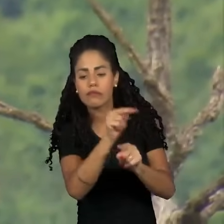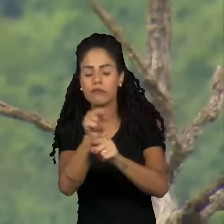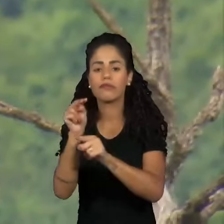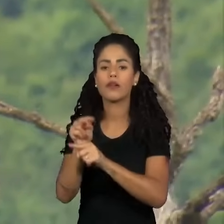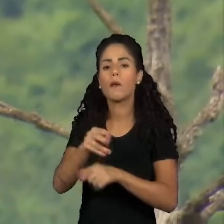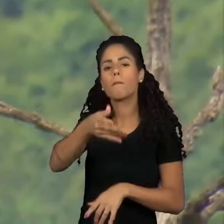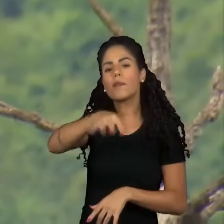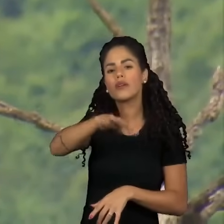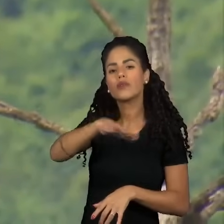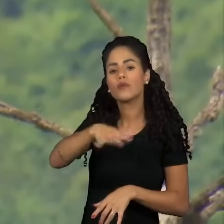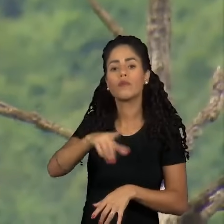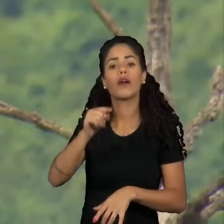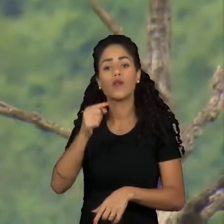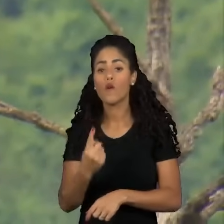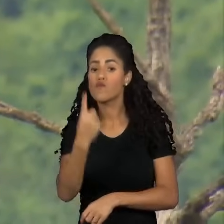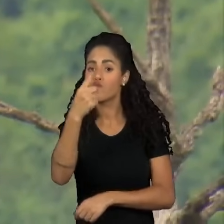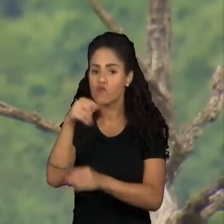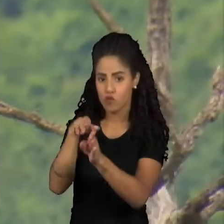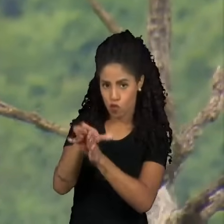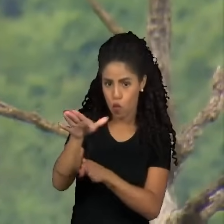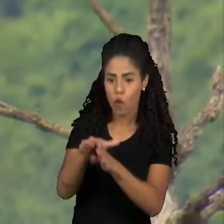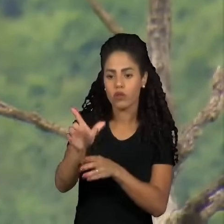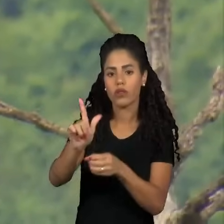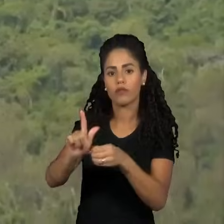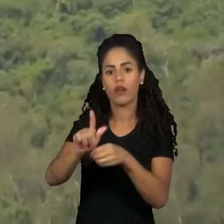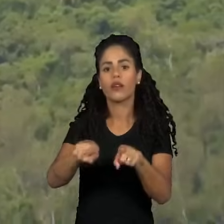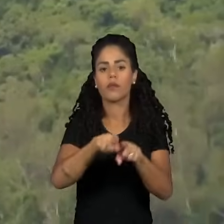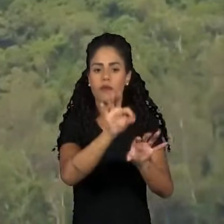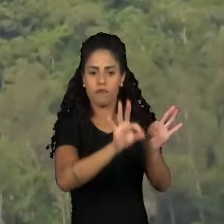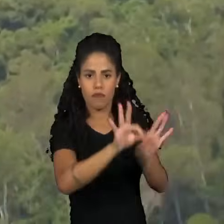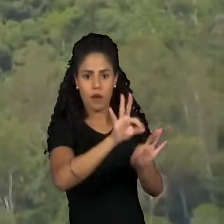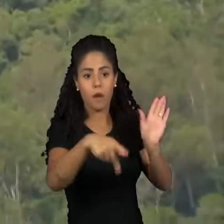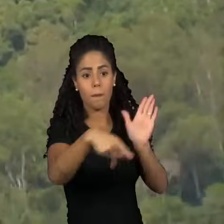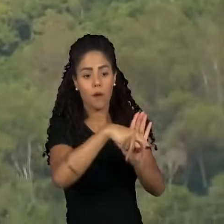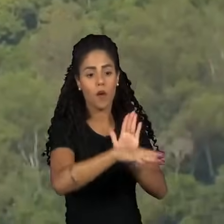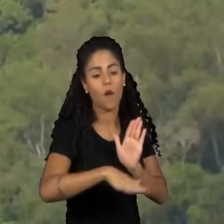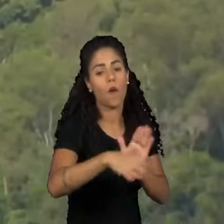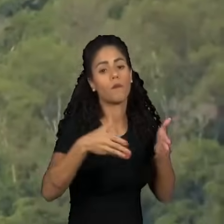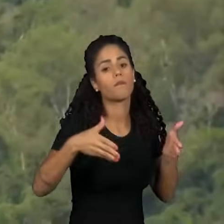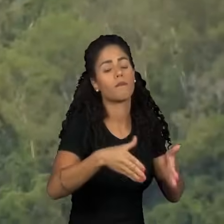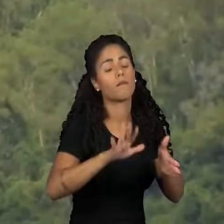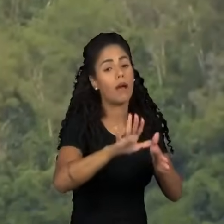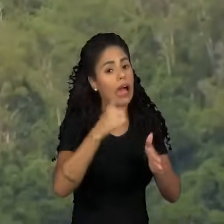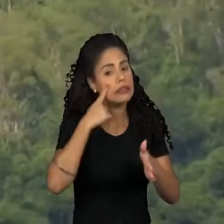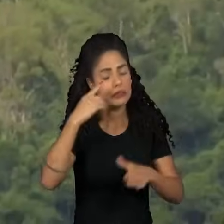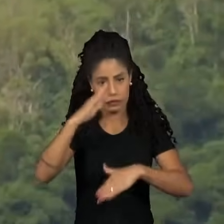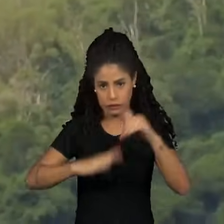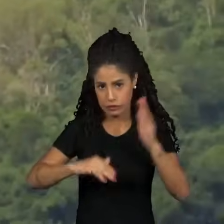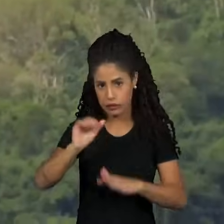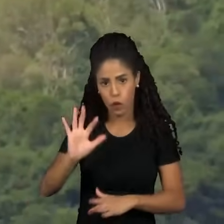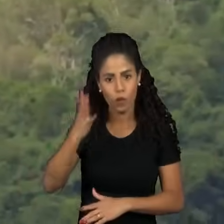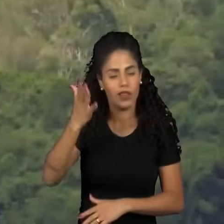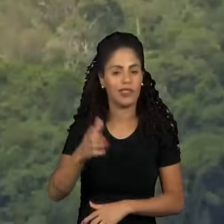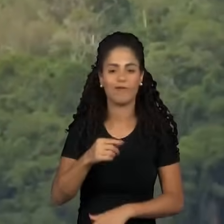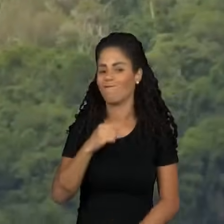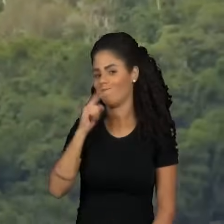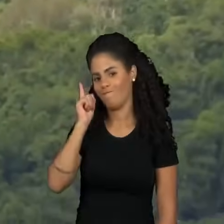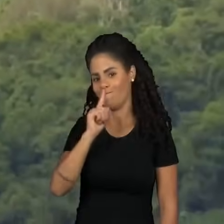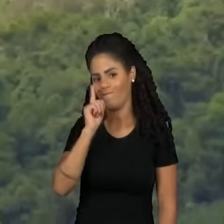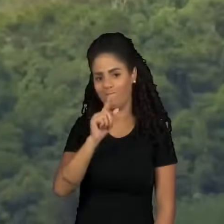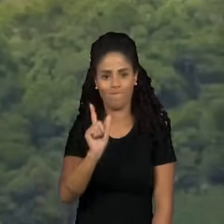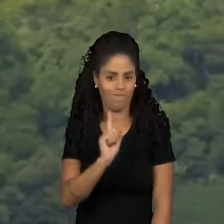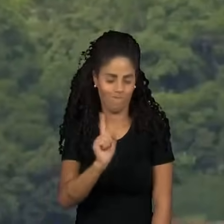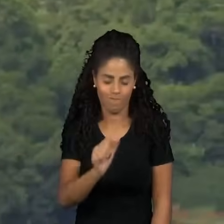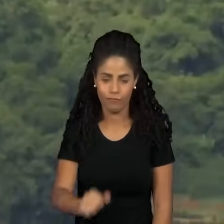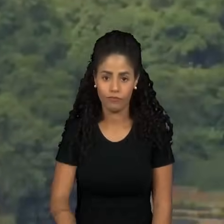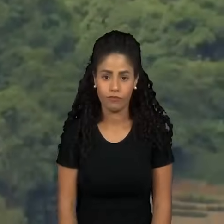pelo menos um conselho gestor e plano de manejo específico, mas na prática isso não acontece.